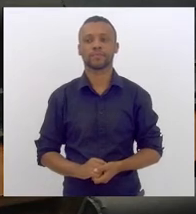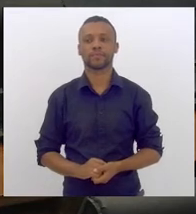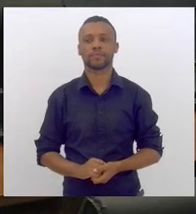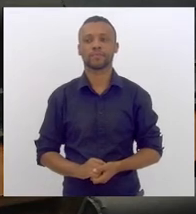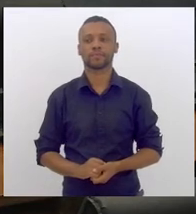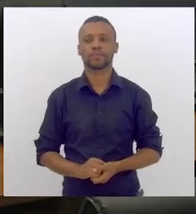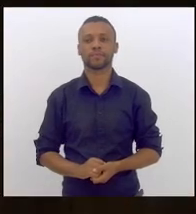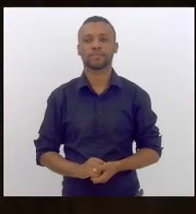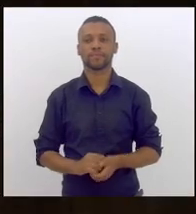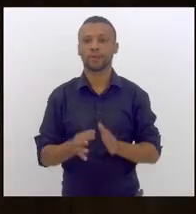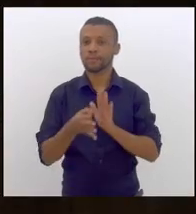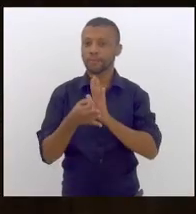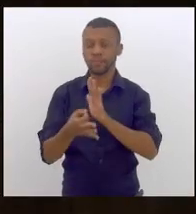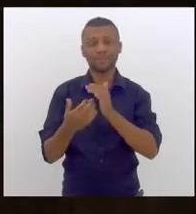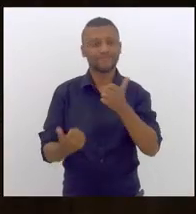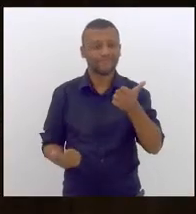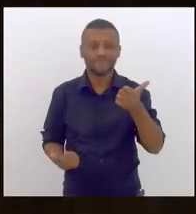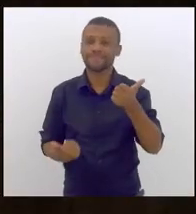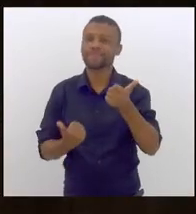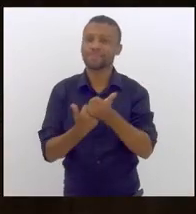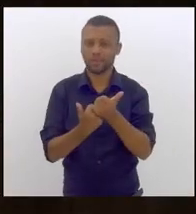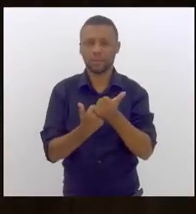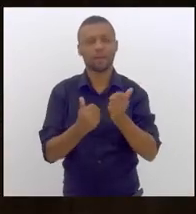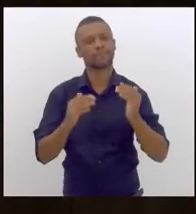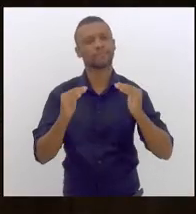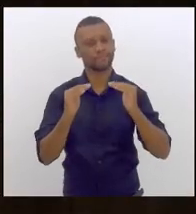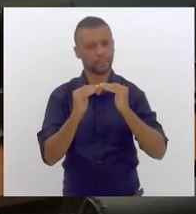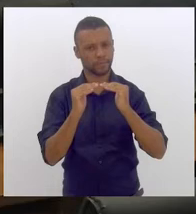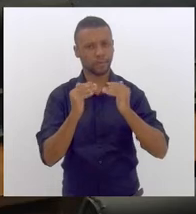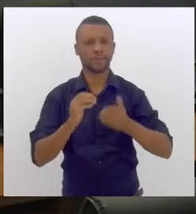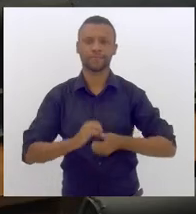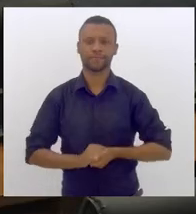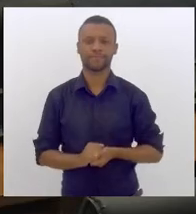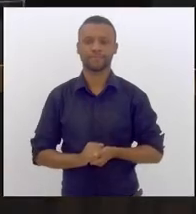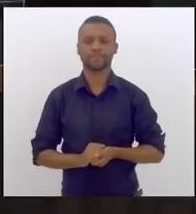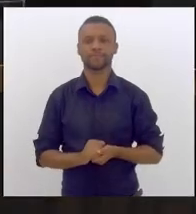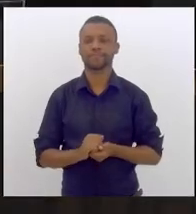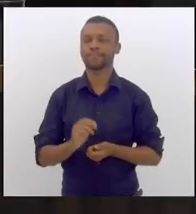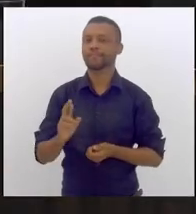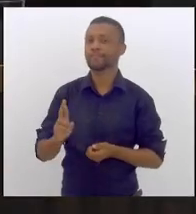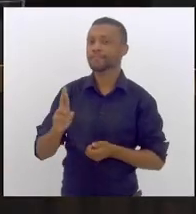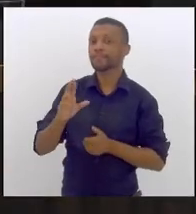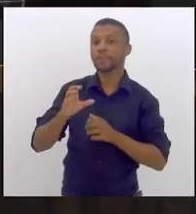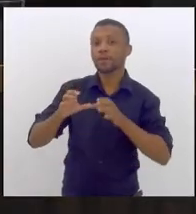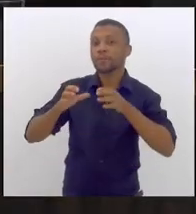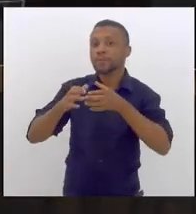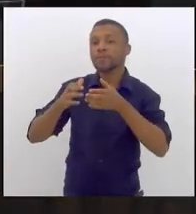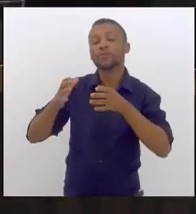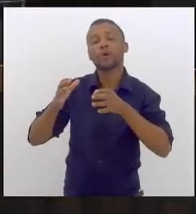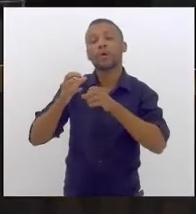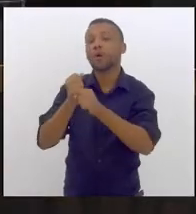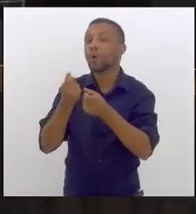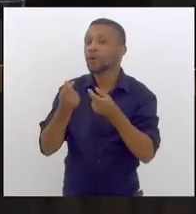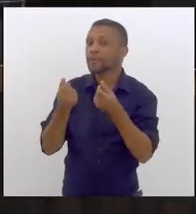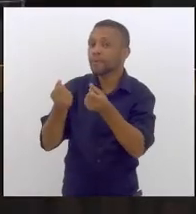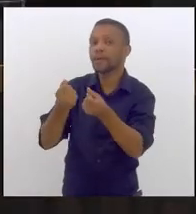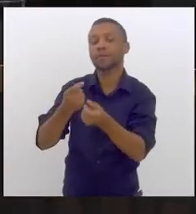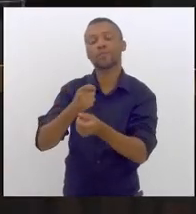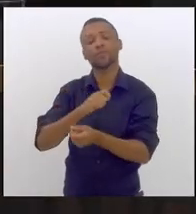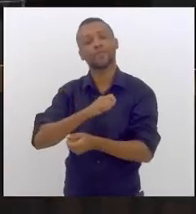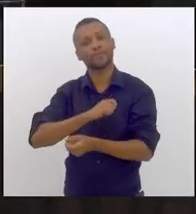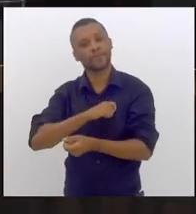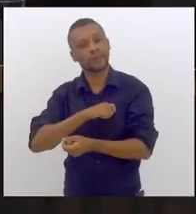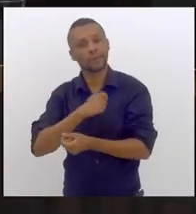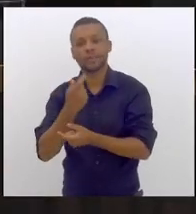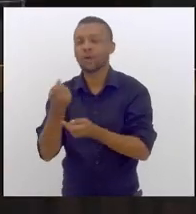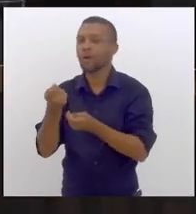O parecer é favorável, presidente. Pela Comissão de Orçamento, Finanças, Fiscalização Financeira e Controle,